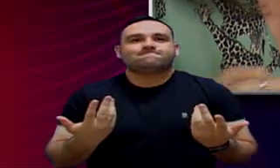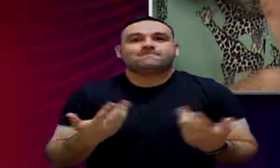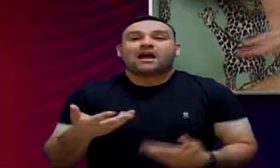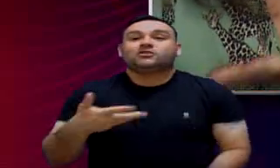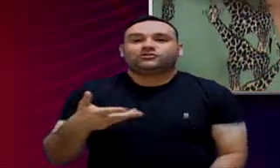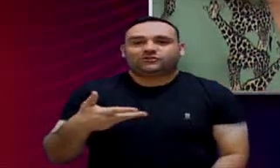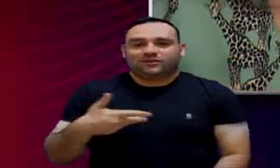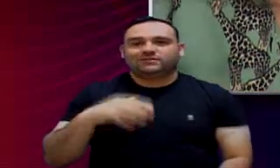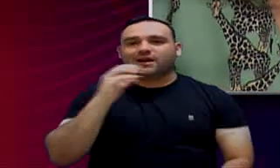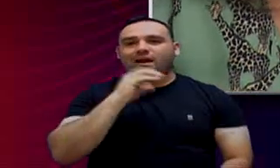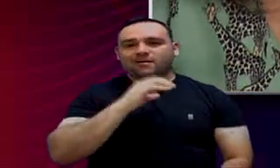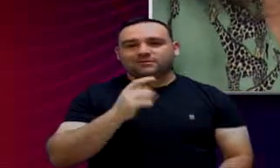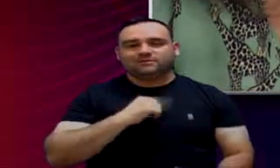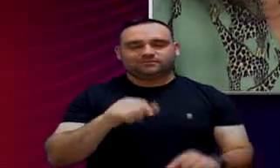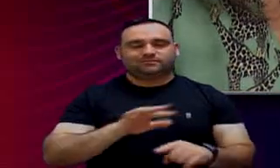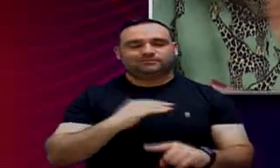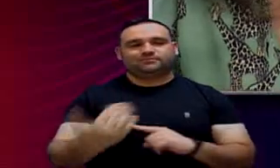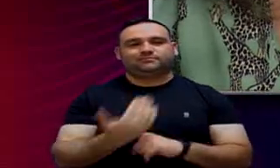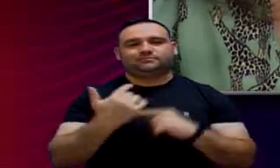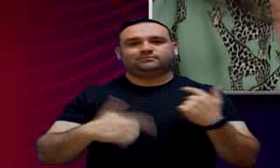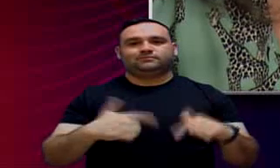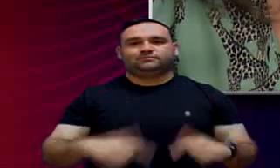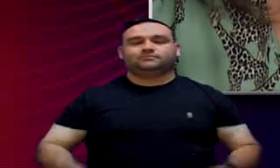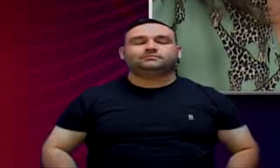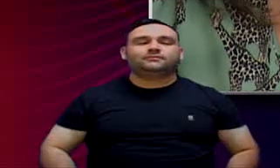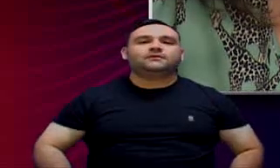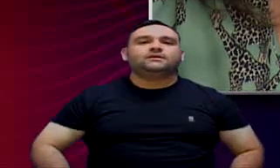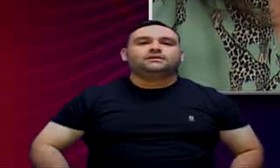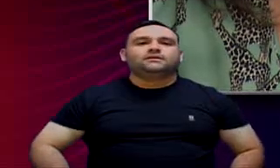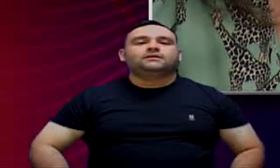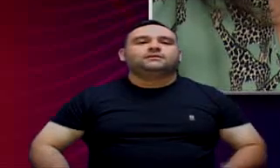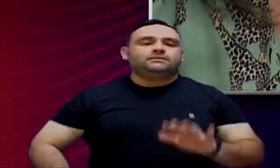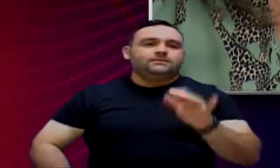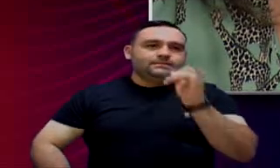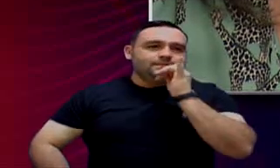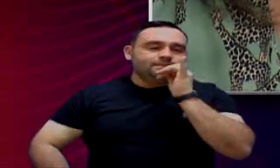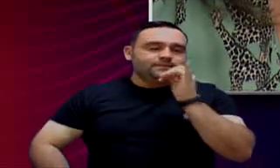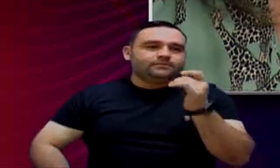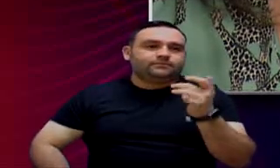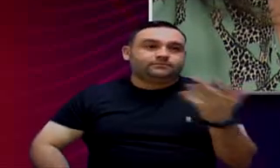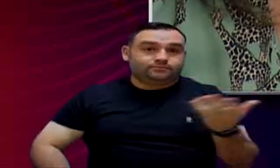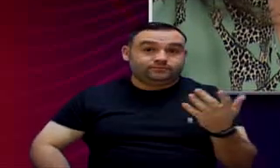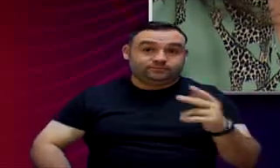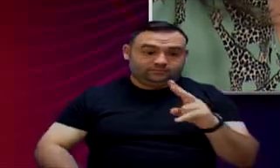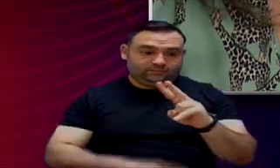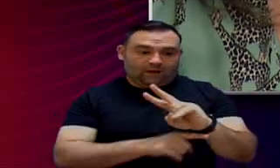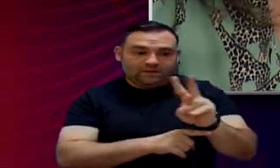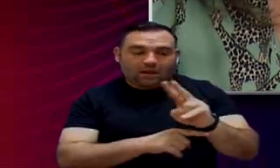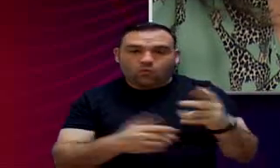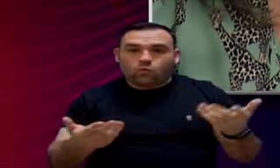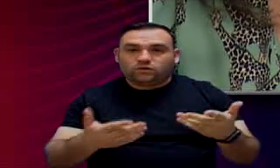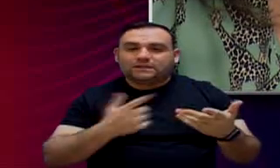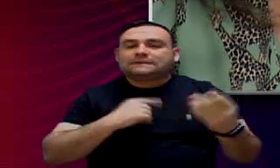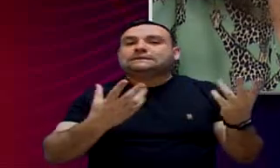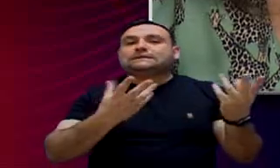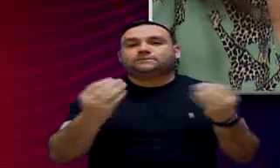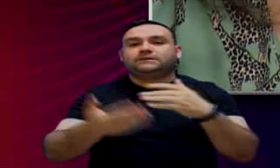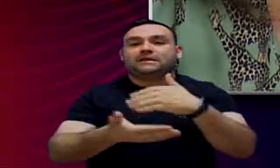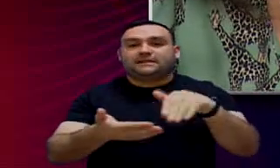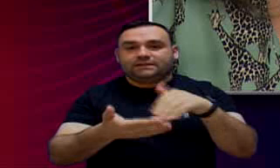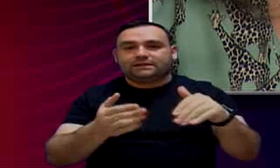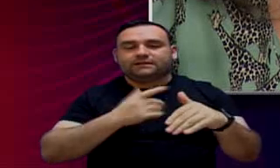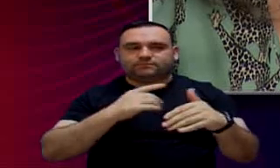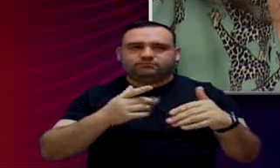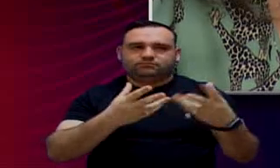velocidade mais agilidade no trabalho sim mas essa questão né porque eu fiz cá hoje a gente tem várias secretarias